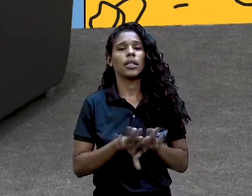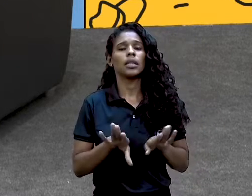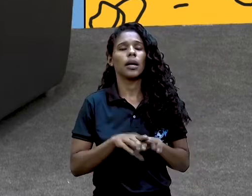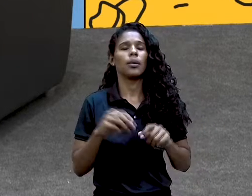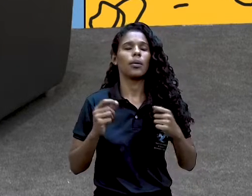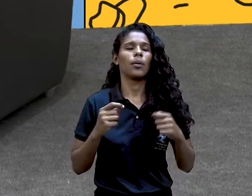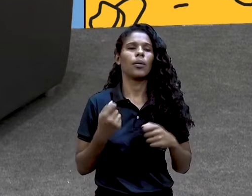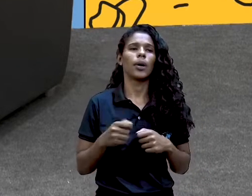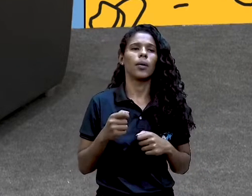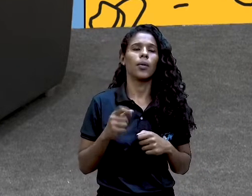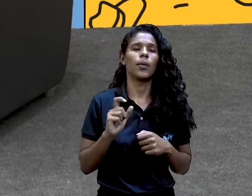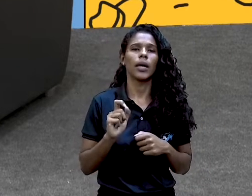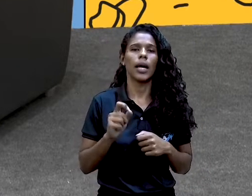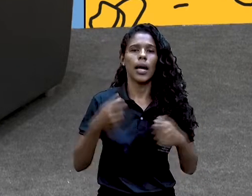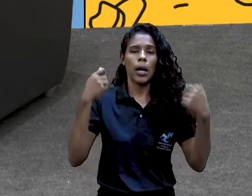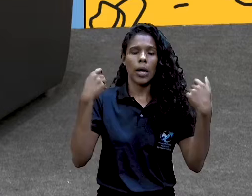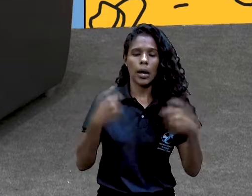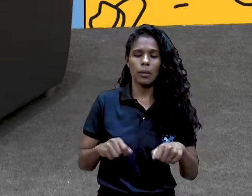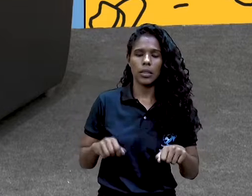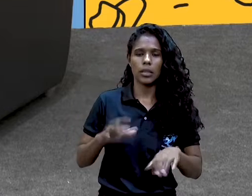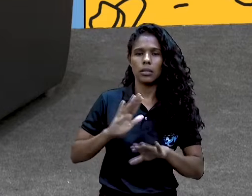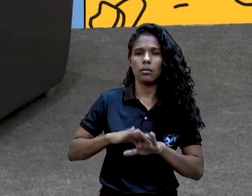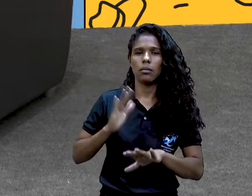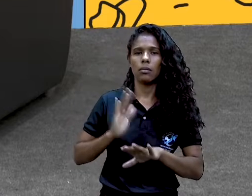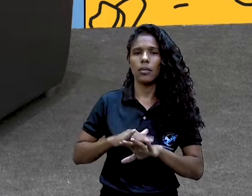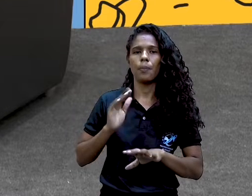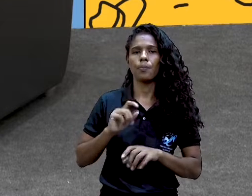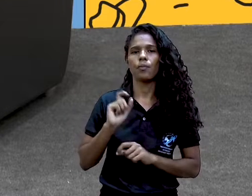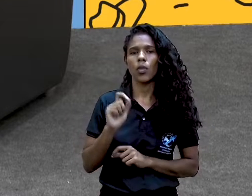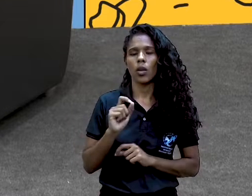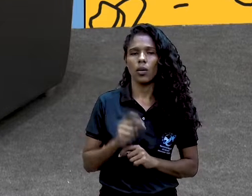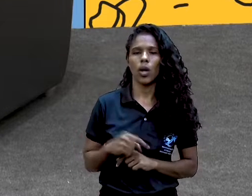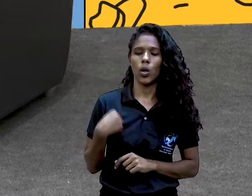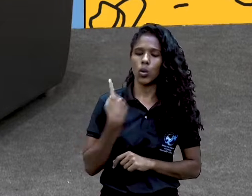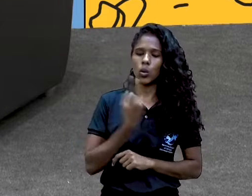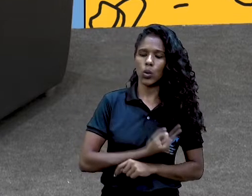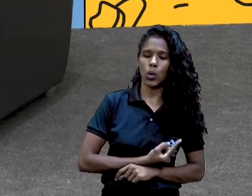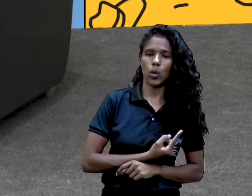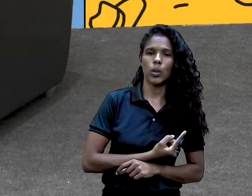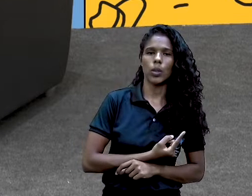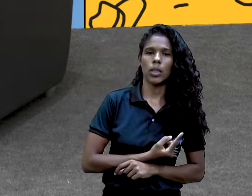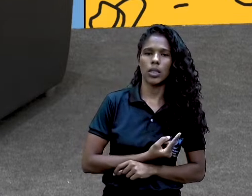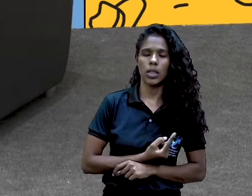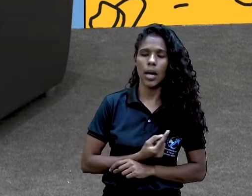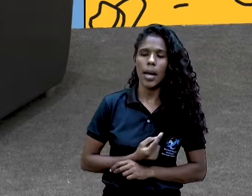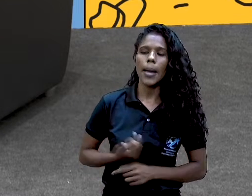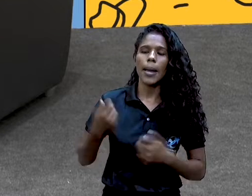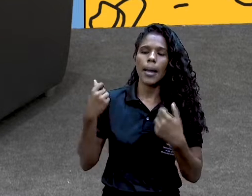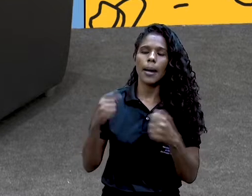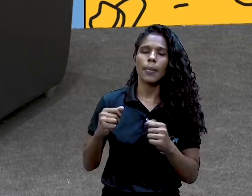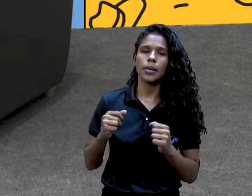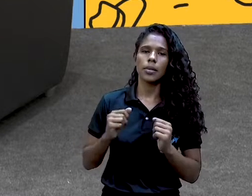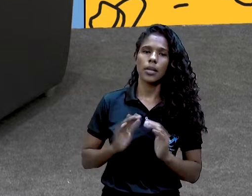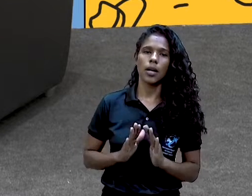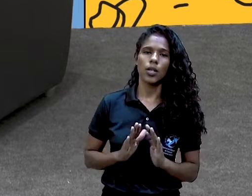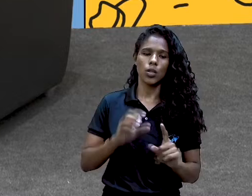acontece dentro das escolas, é a nossa capacidade de desenvolver a responsabilidade e a cidadania. Sofia,